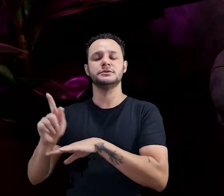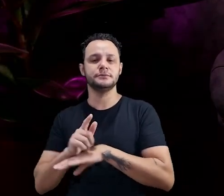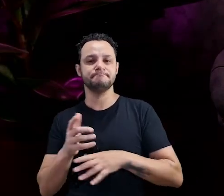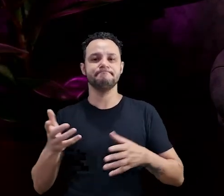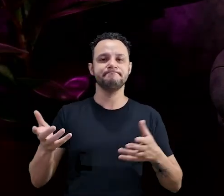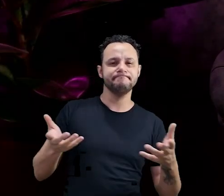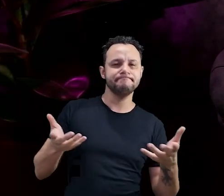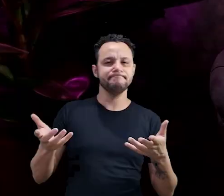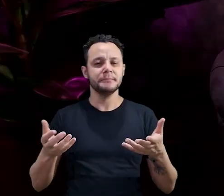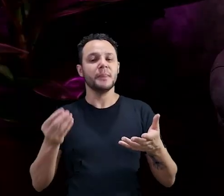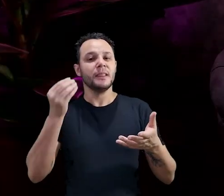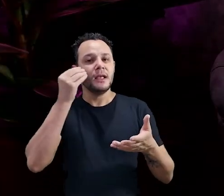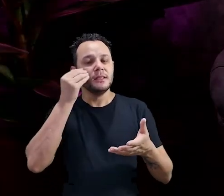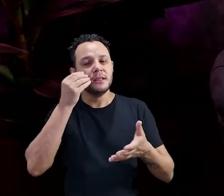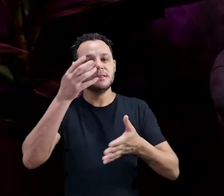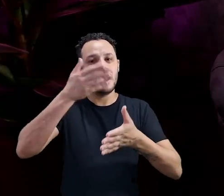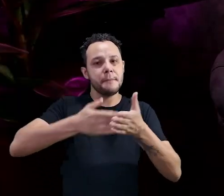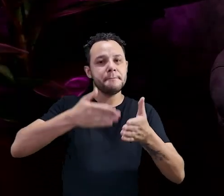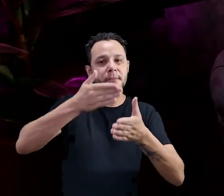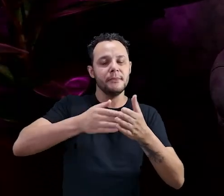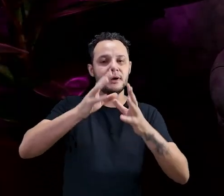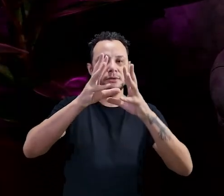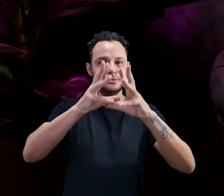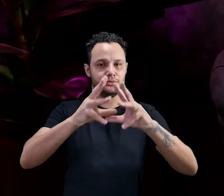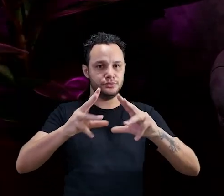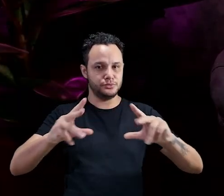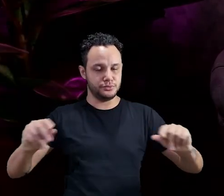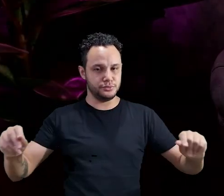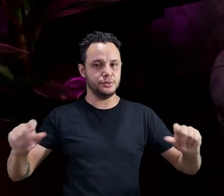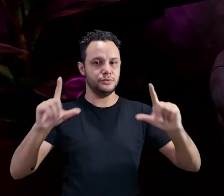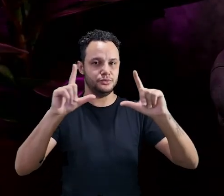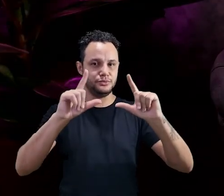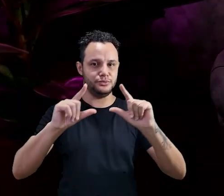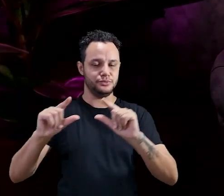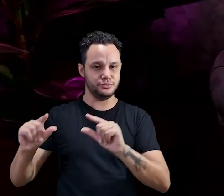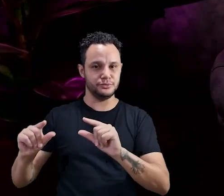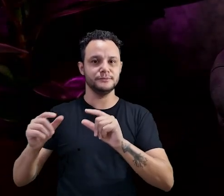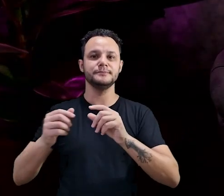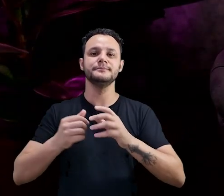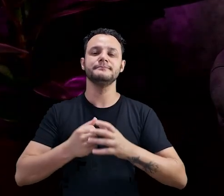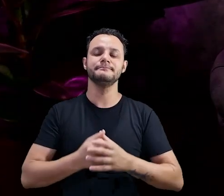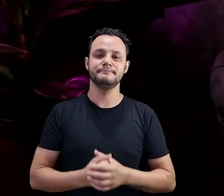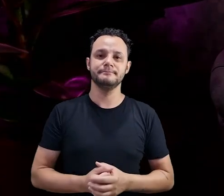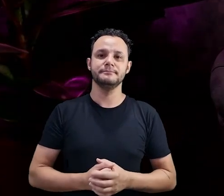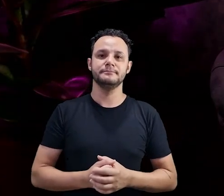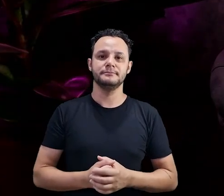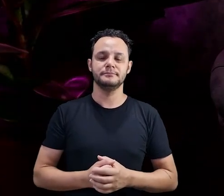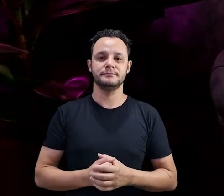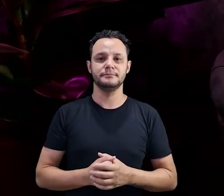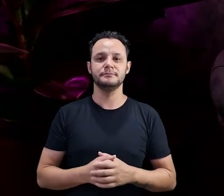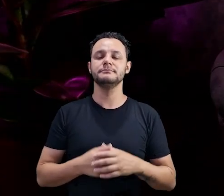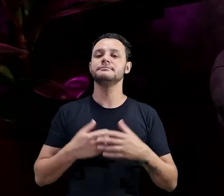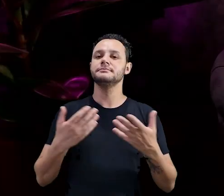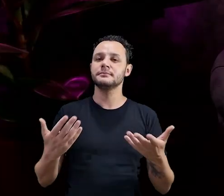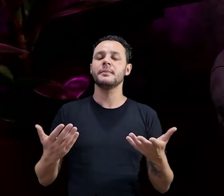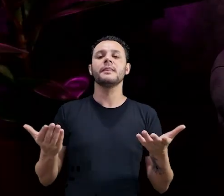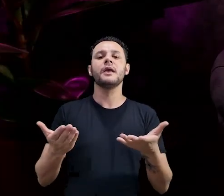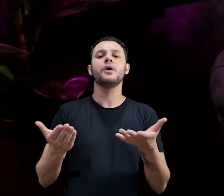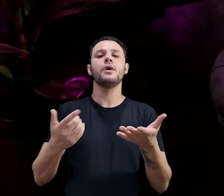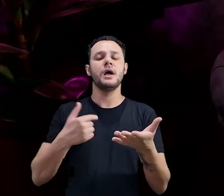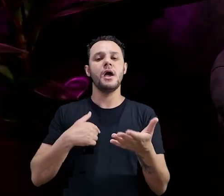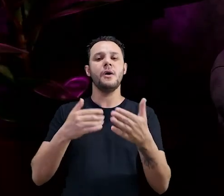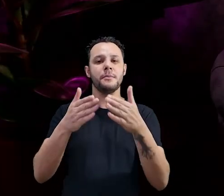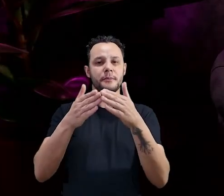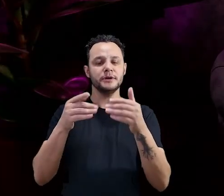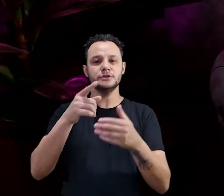gestora, tem muito o que fazer para diminuir essa barreira aqui, né? E aí, gente, para a gente